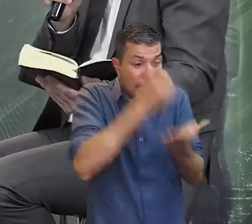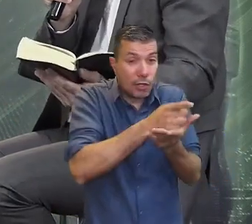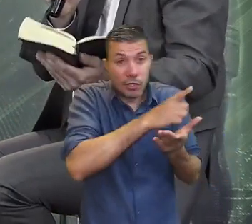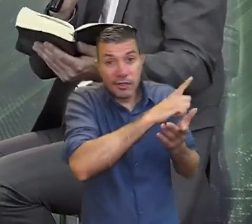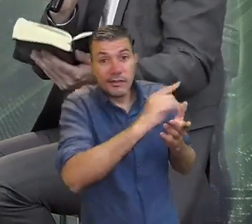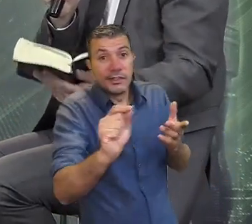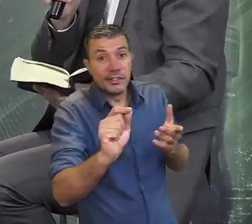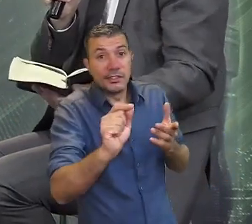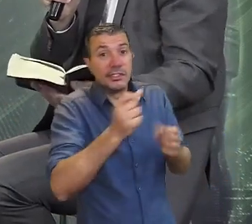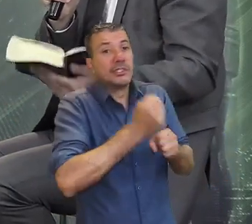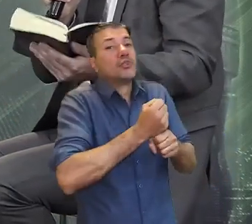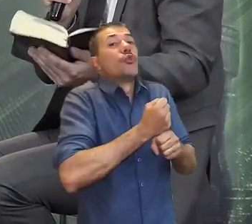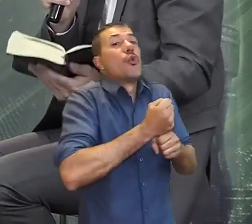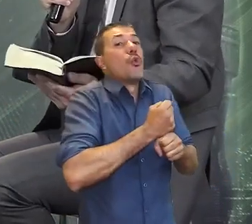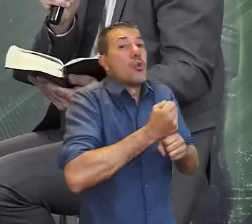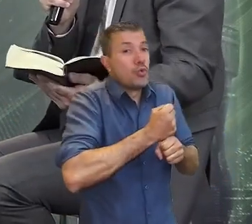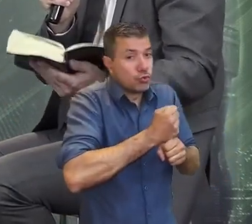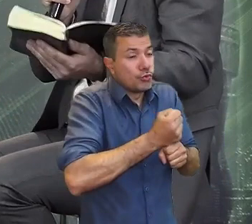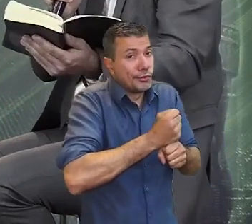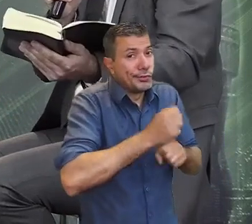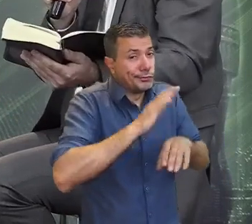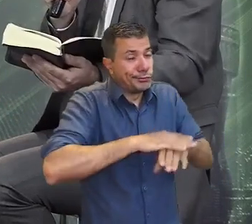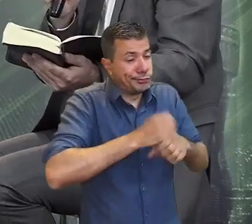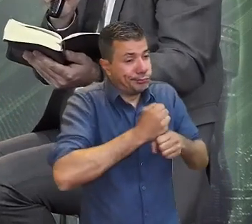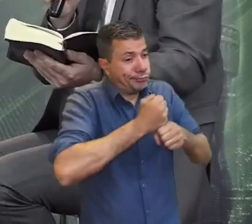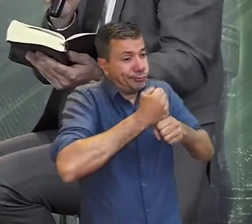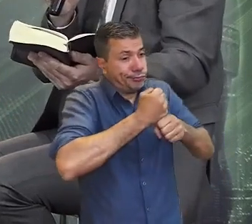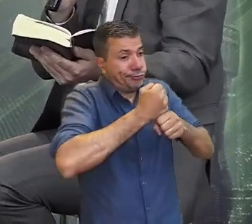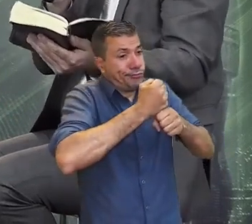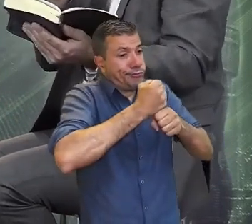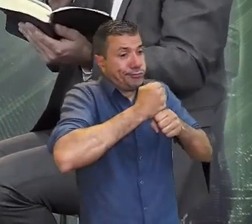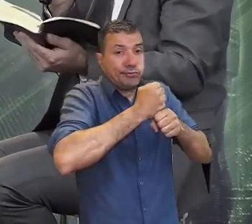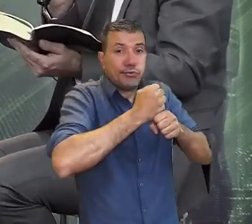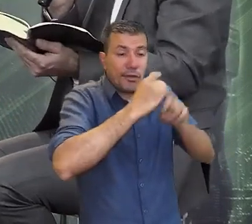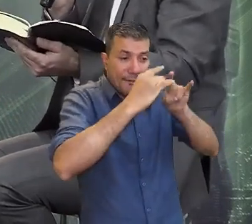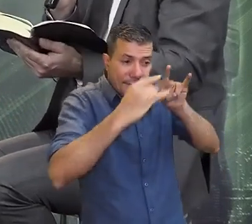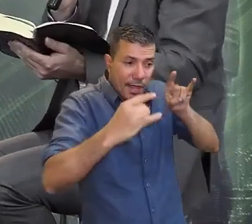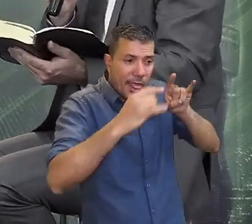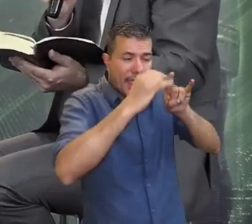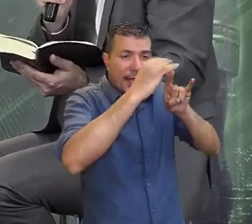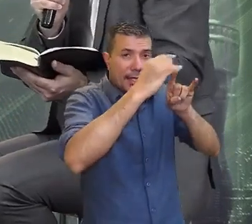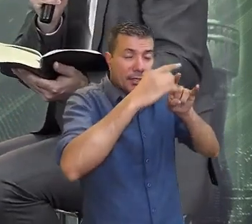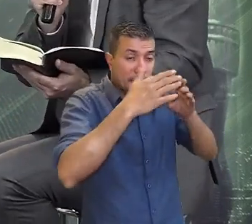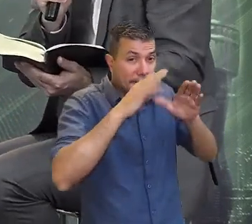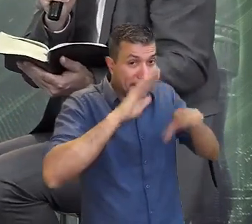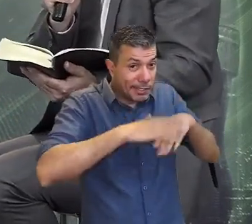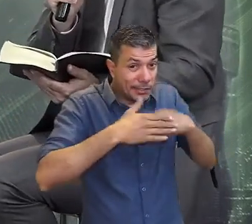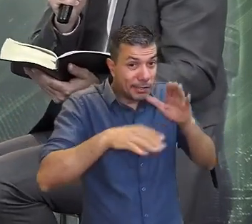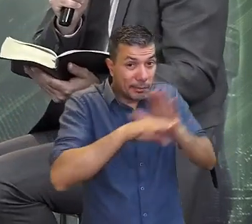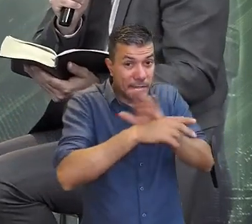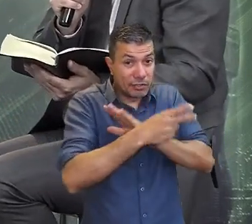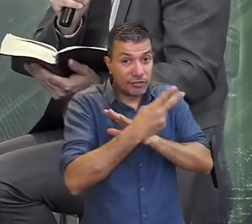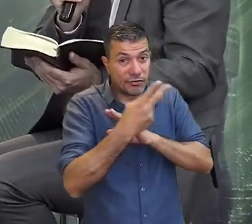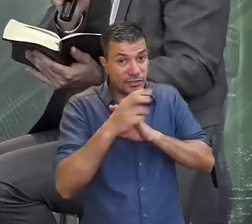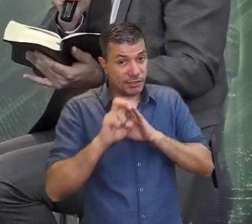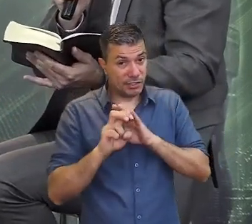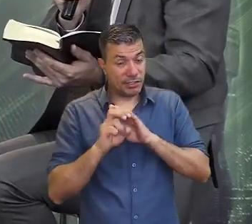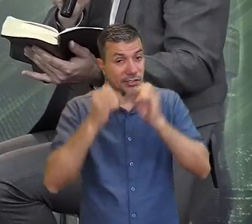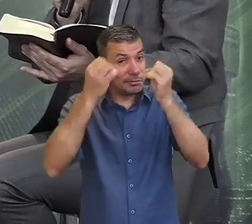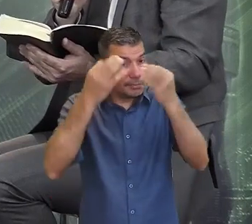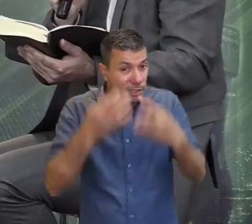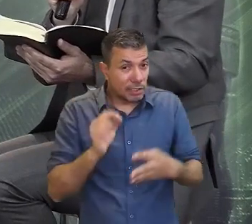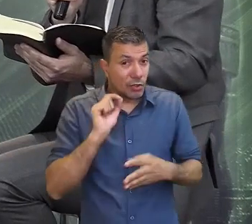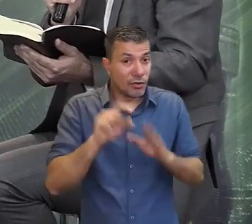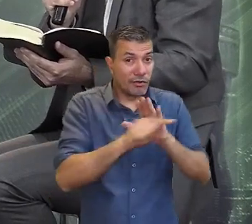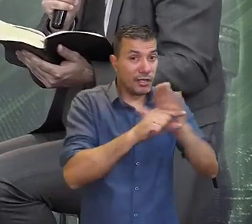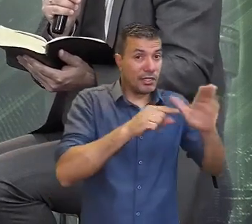ir e construir, edificar um santuário. Porém, no mesmo capítulo 25, agora